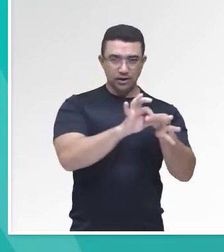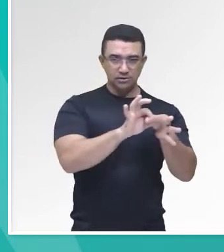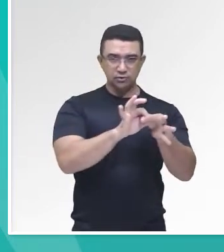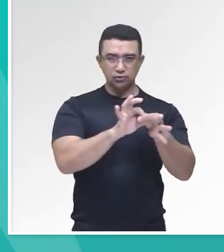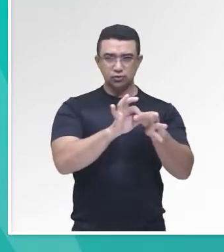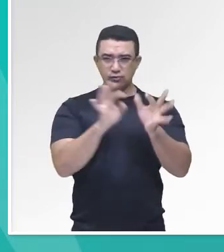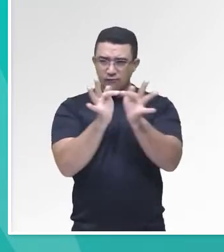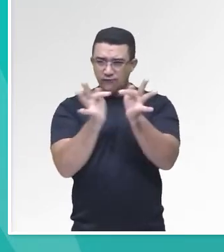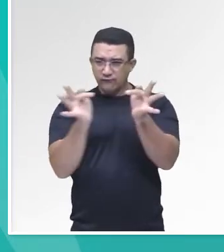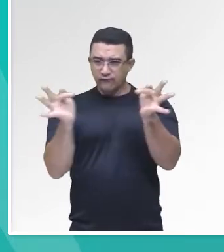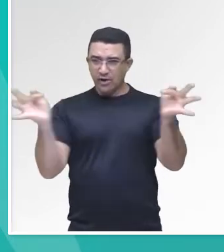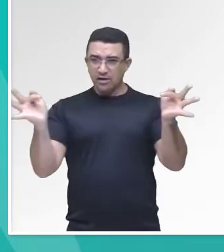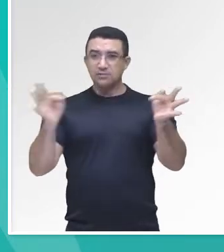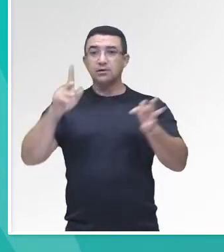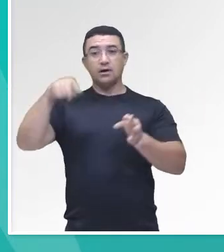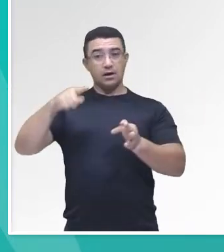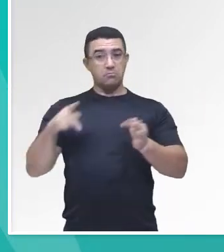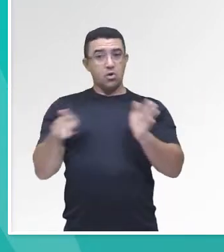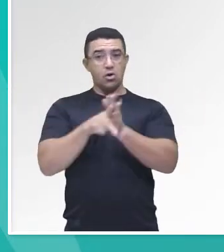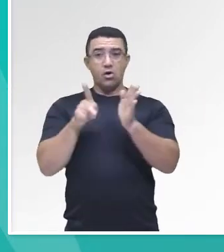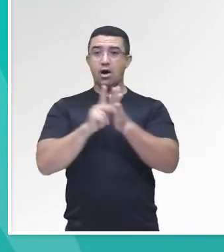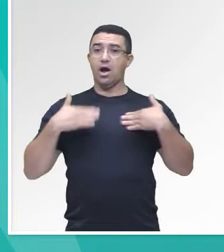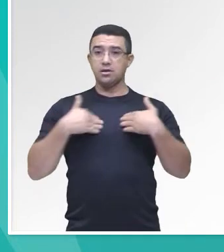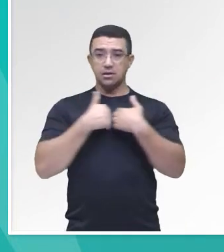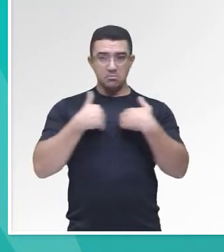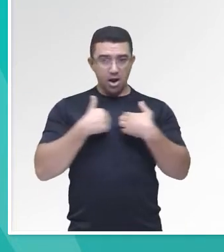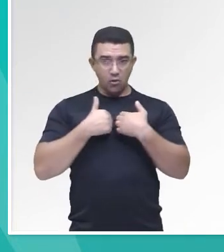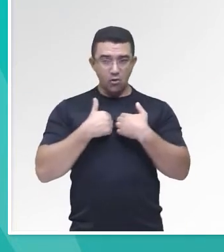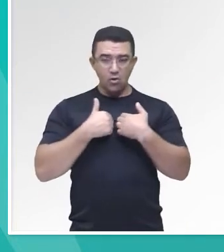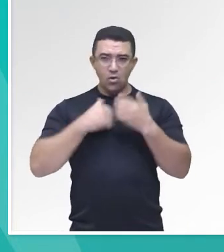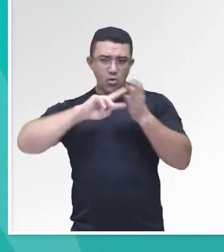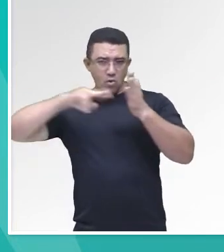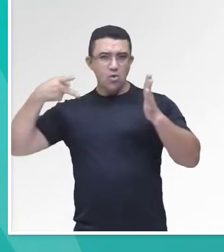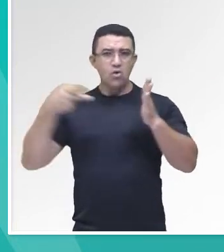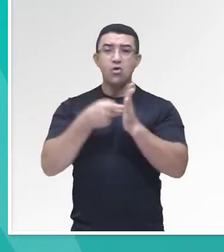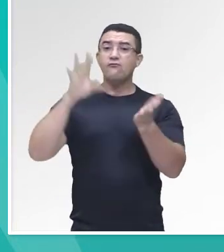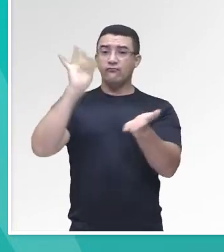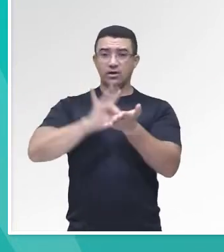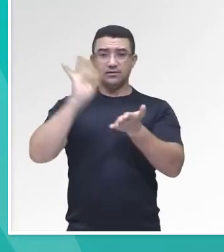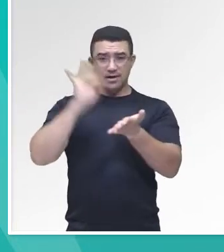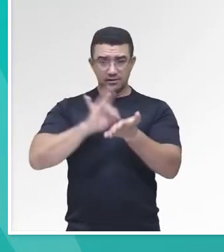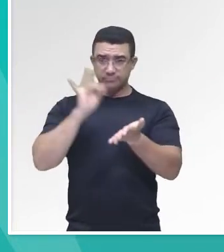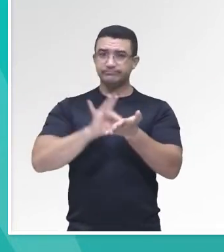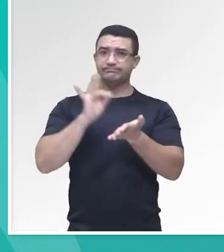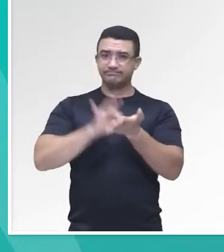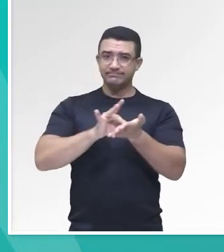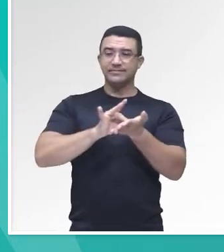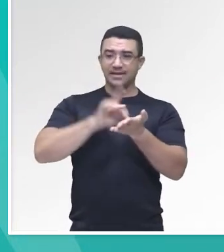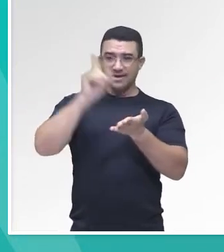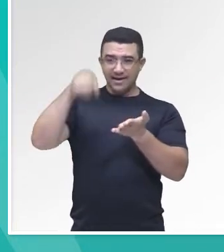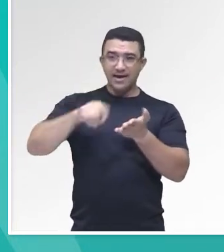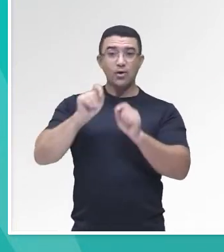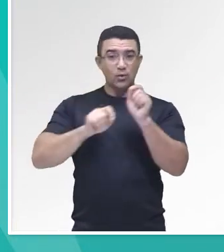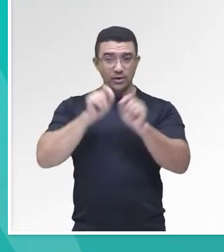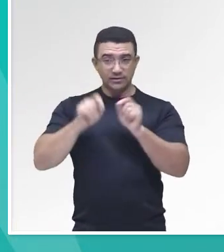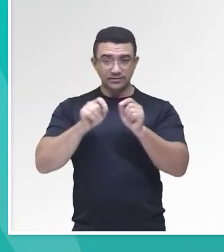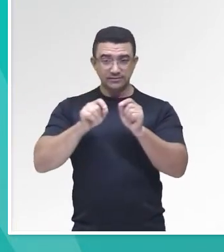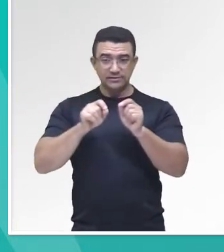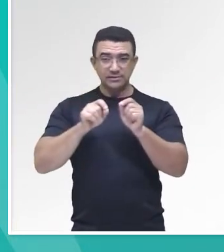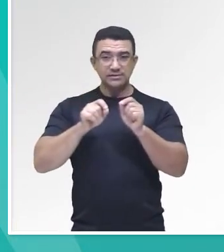ó, ele é um animal, no sentido real, né, do que ele significa,